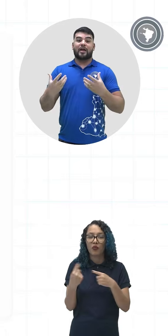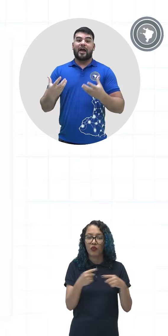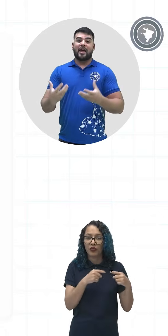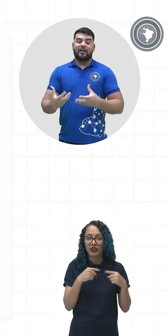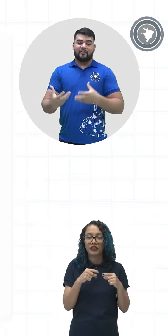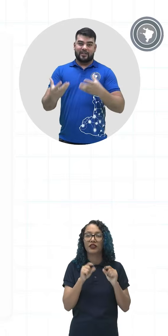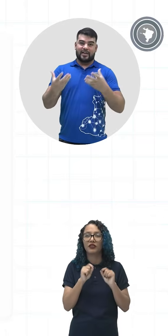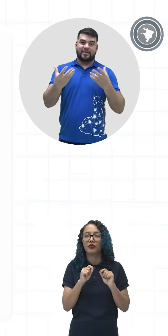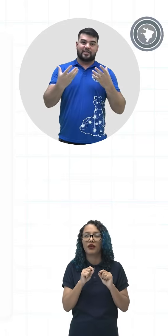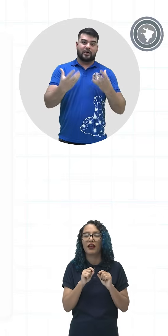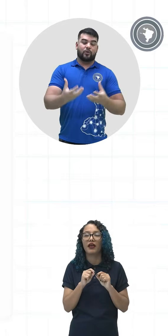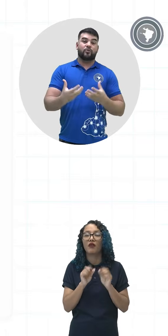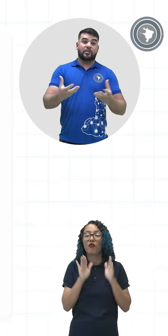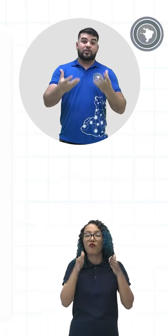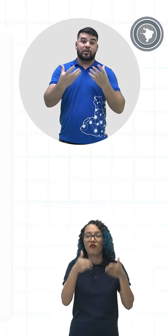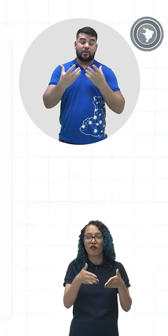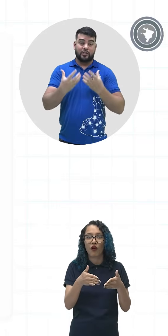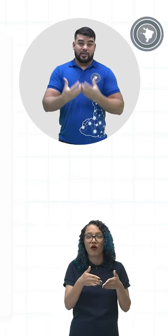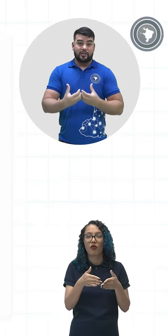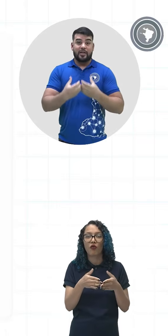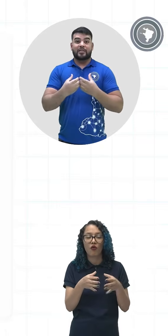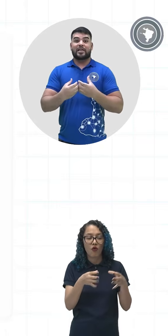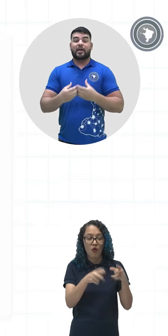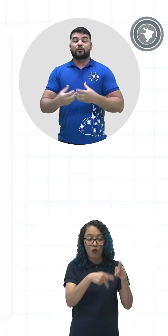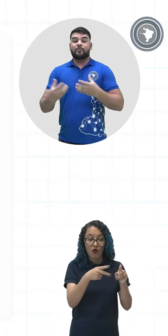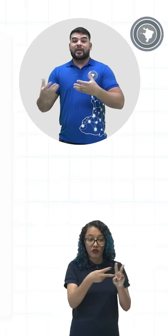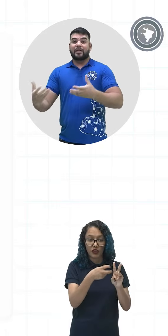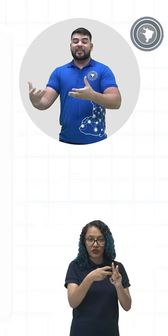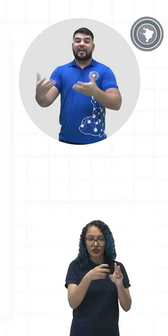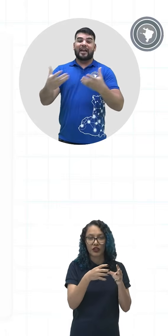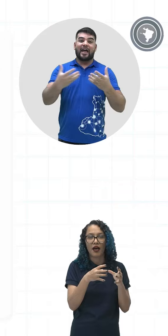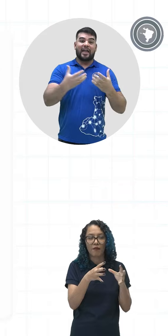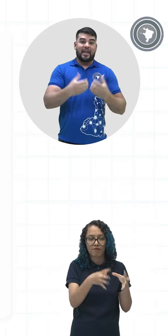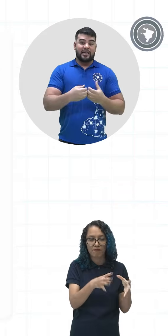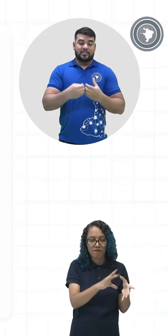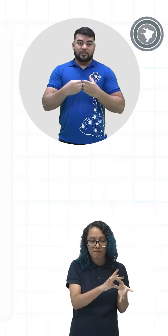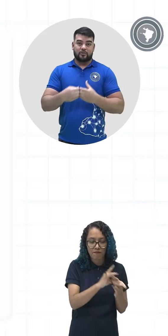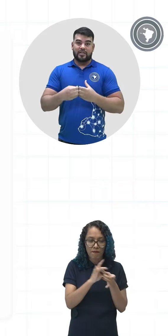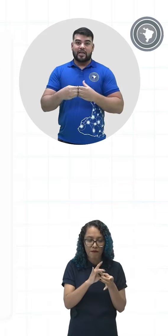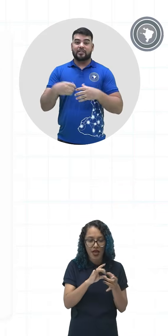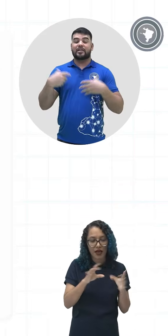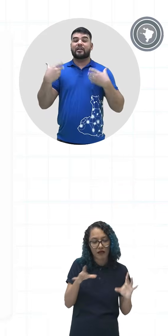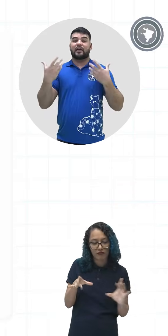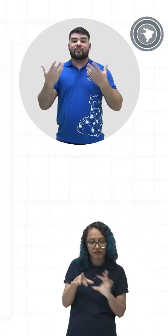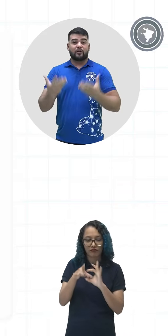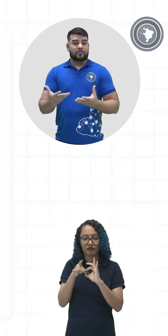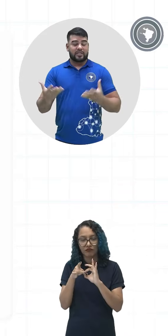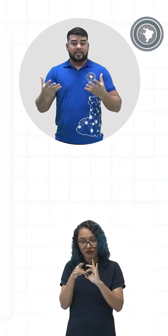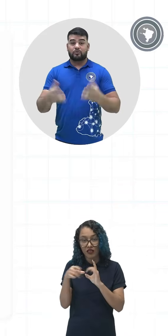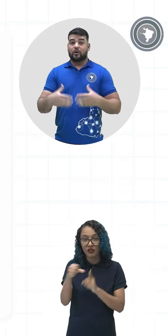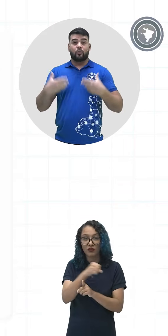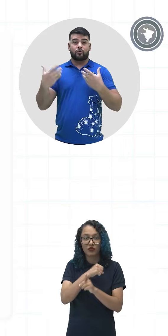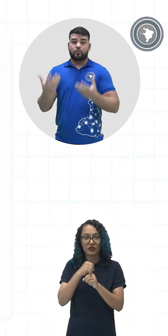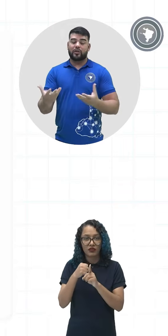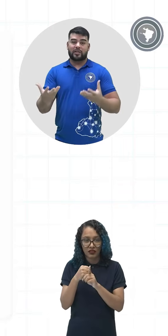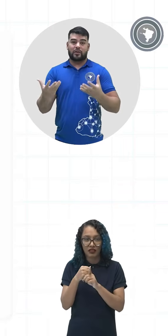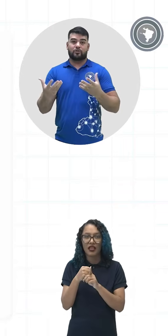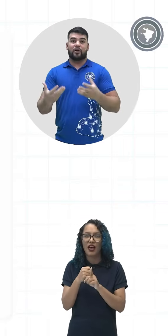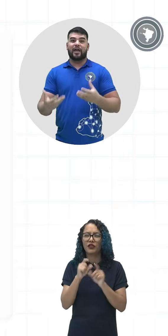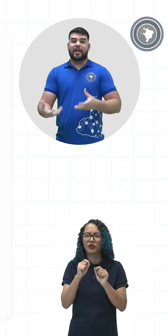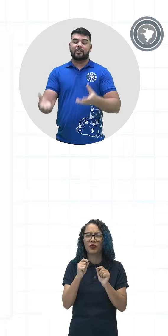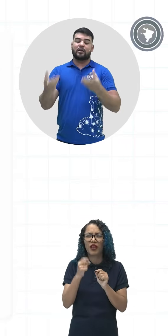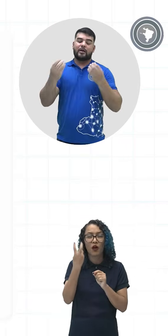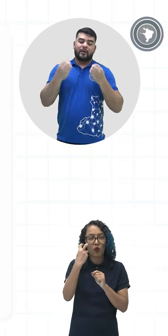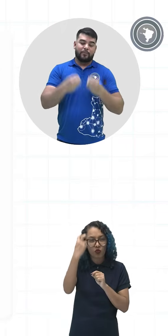que buscava trazer os indígenas, certo? Integrar eles à sociedade, sem levar em consideração a cultura